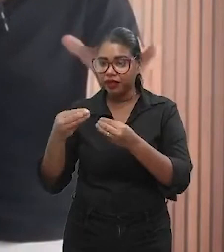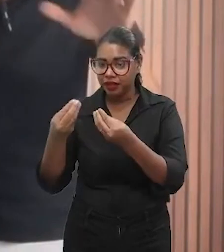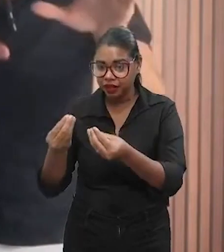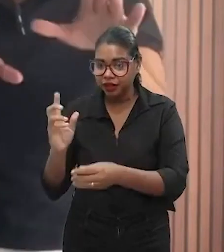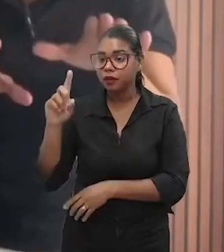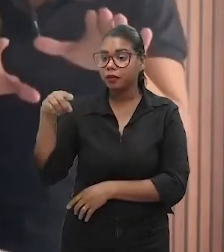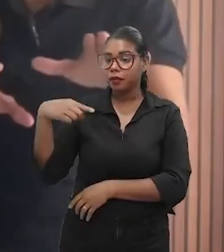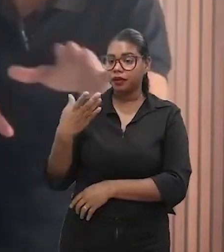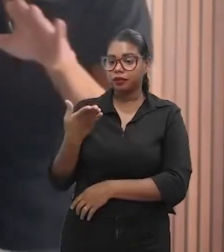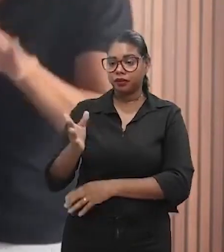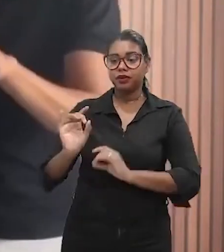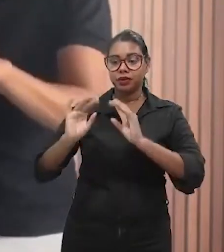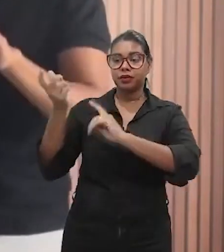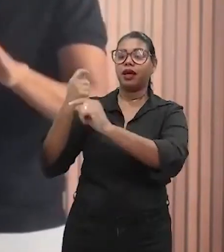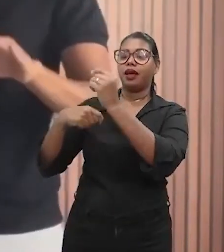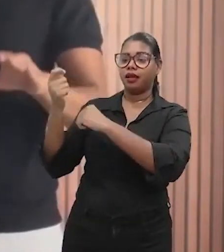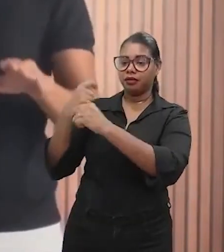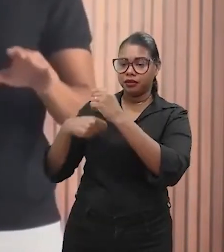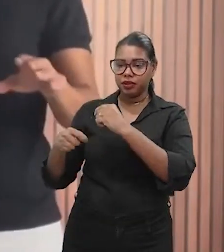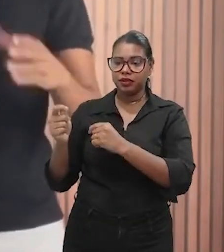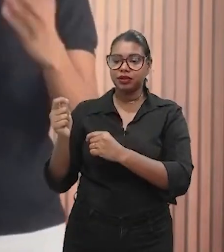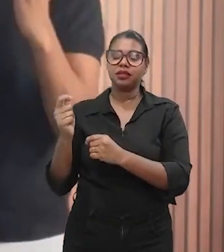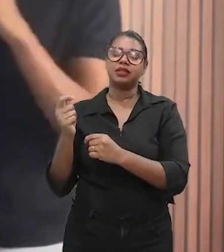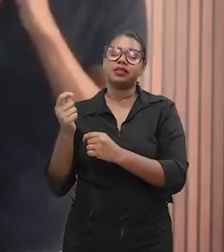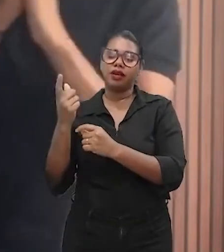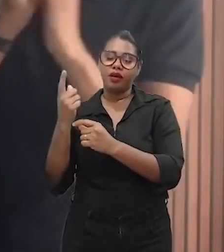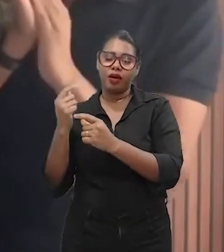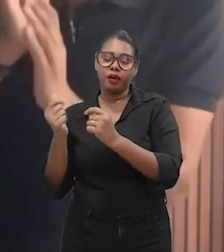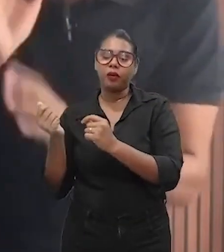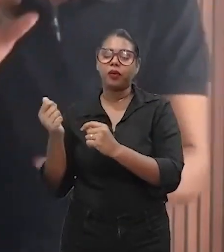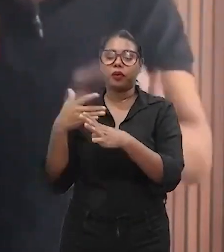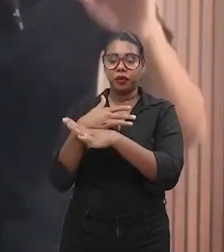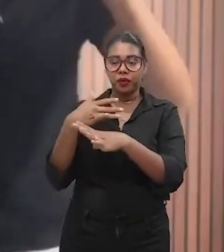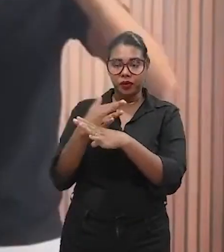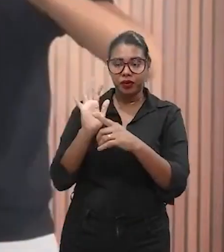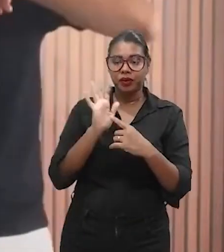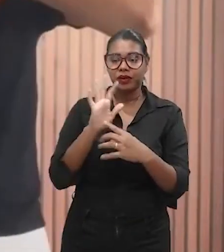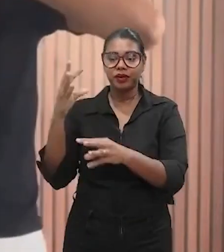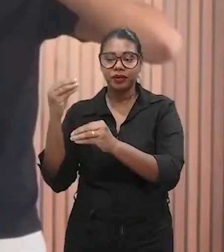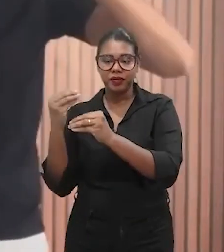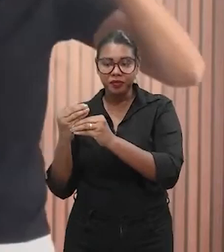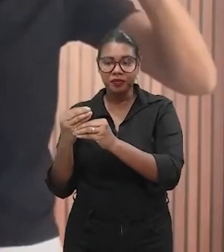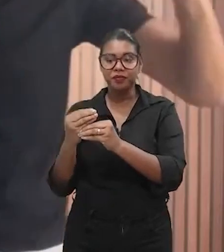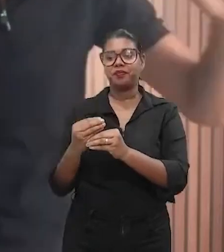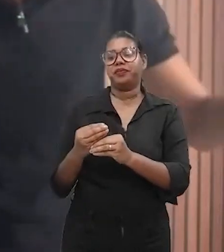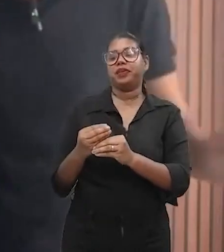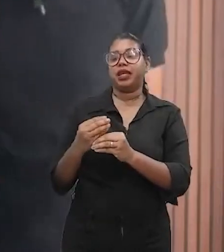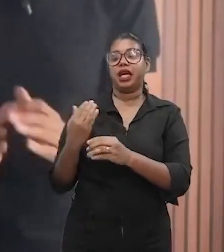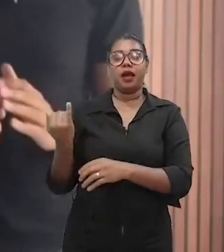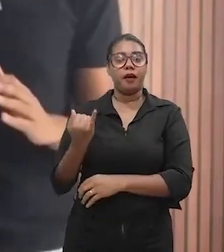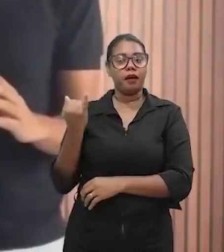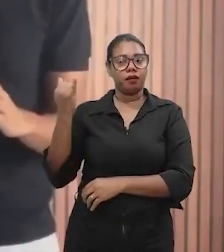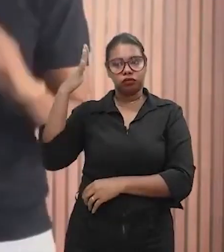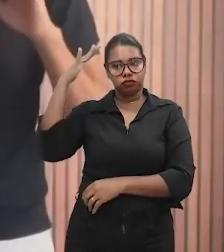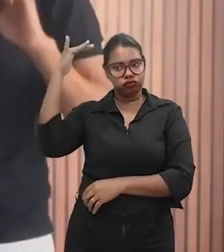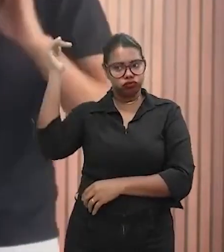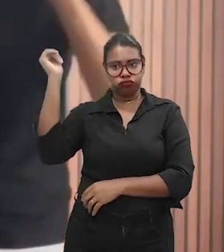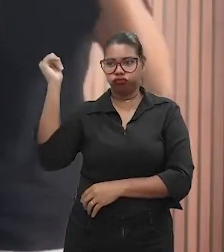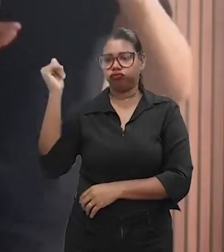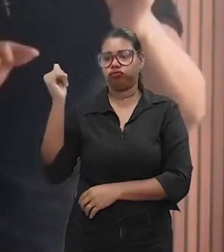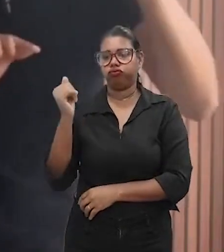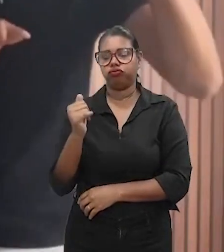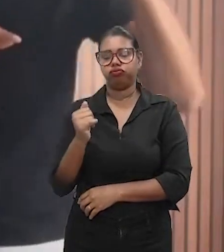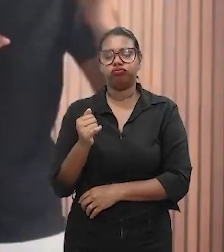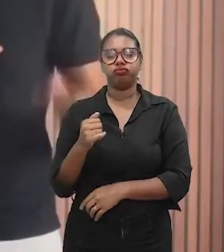um. A administração econômica do Recife naquela época passava pelas mãos daquela galera que era importantíssima. Porque